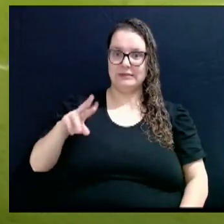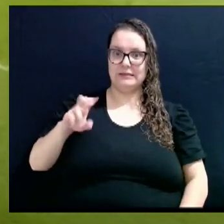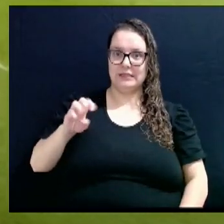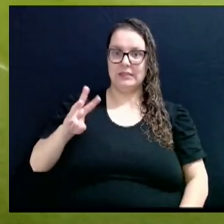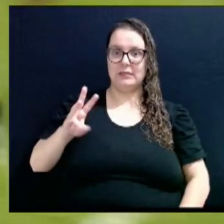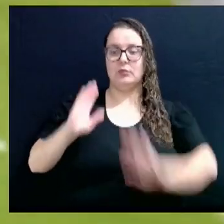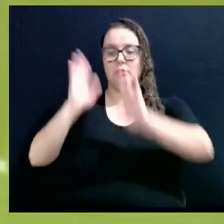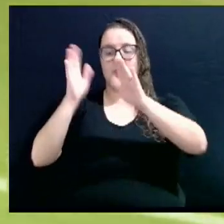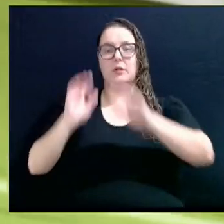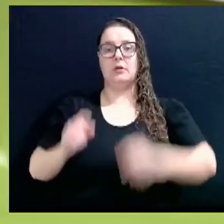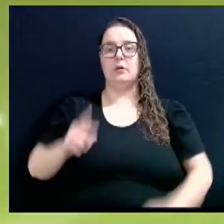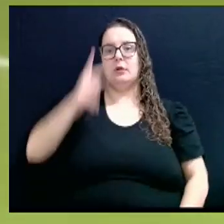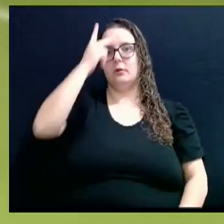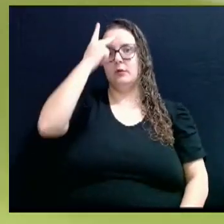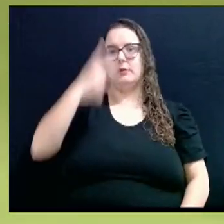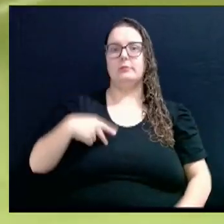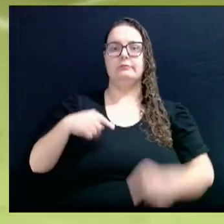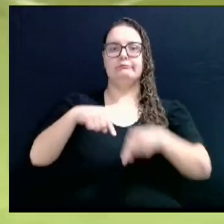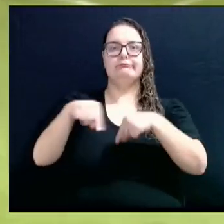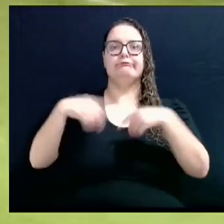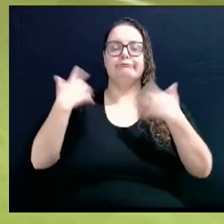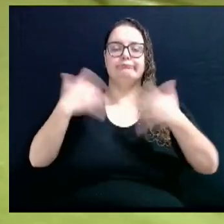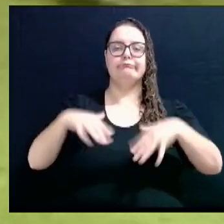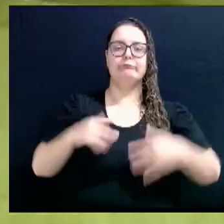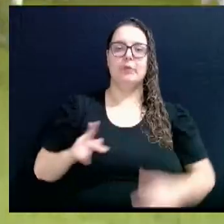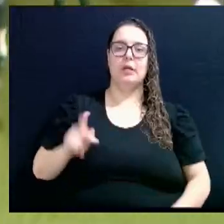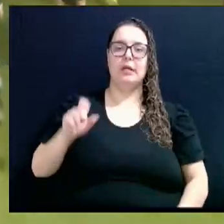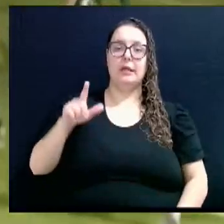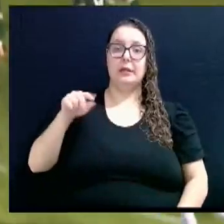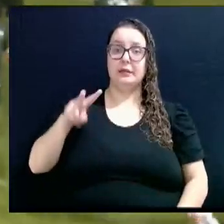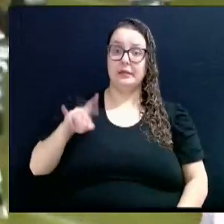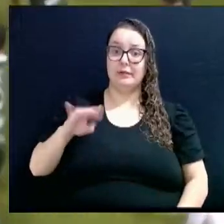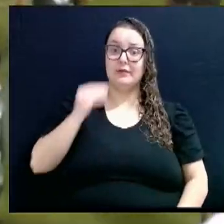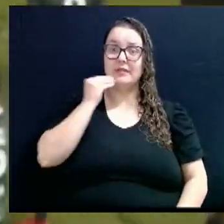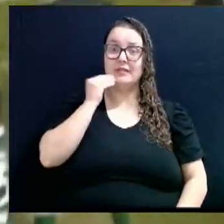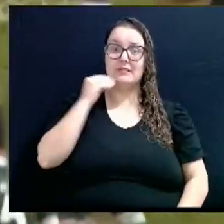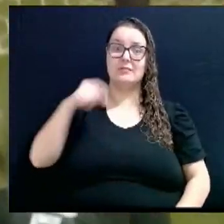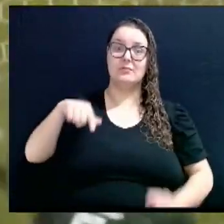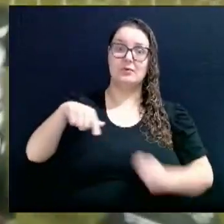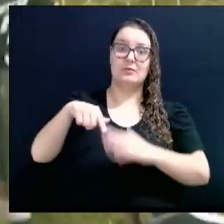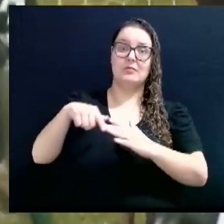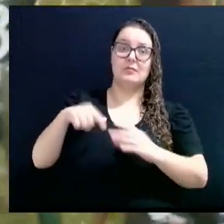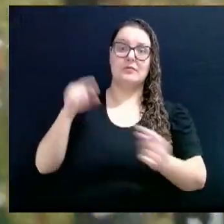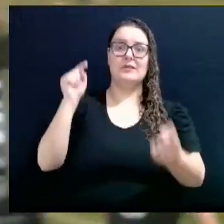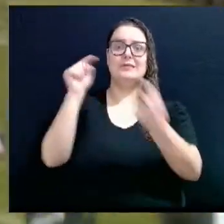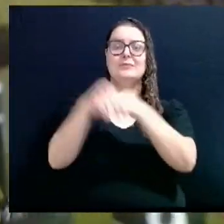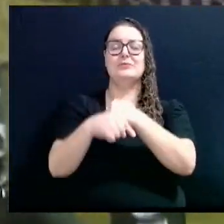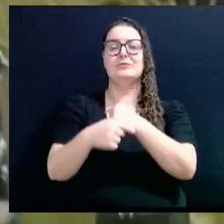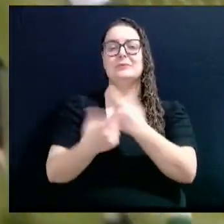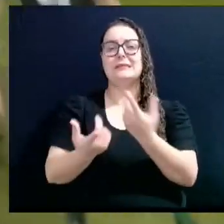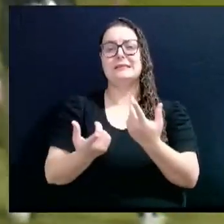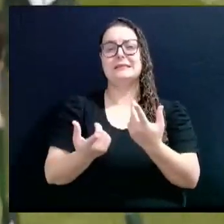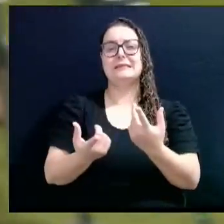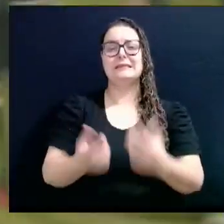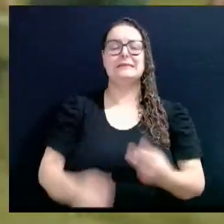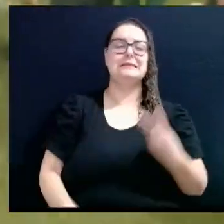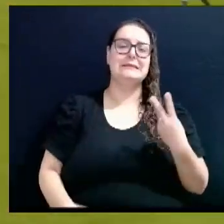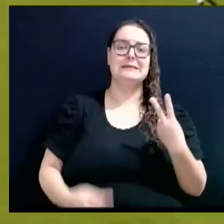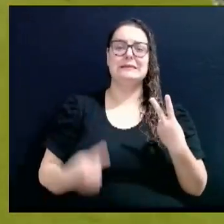própria área. Kelvin foi tentar afastar e fez contra. Vira-vira, 2-1